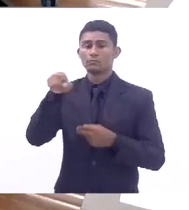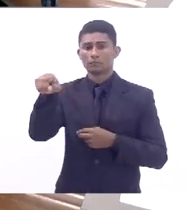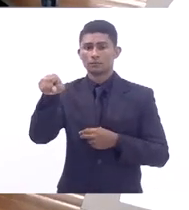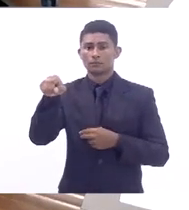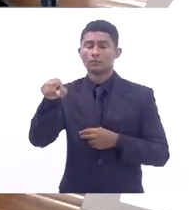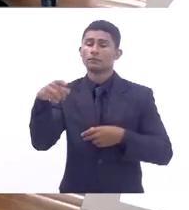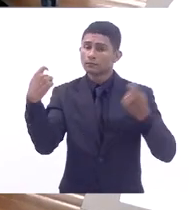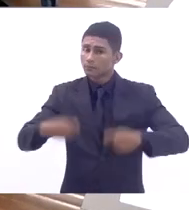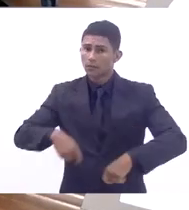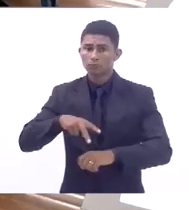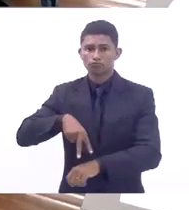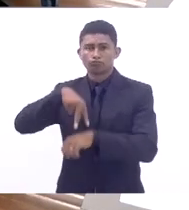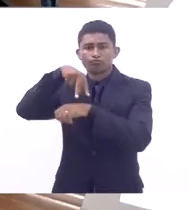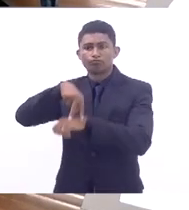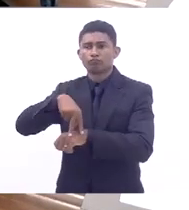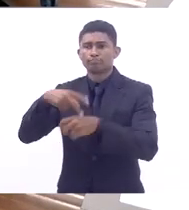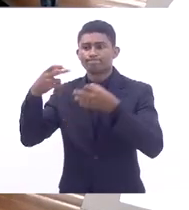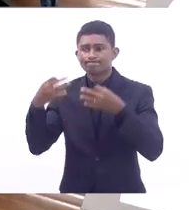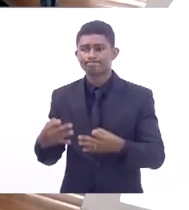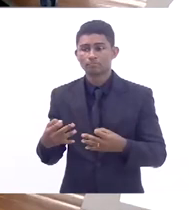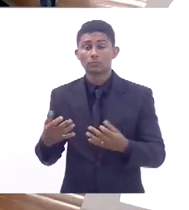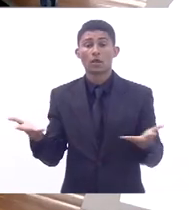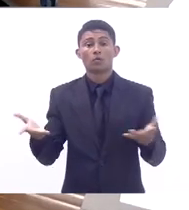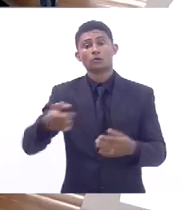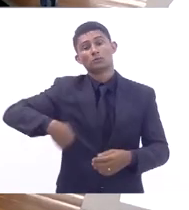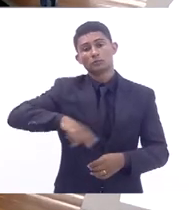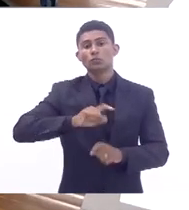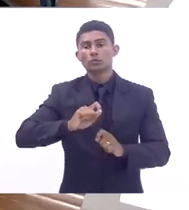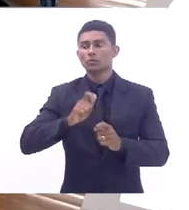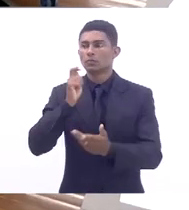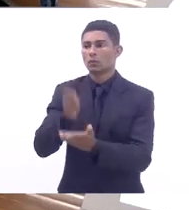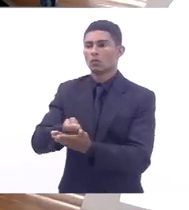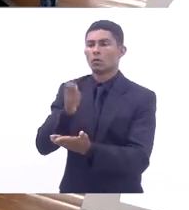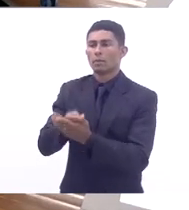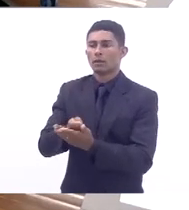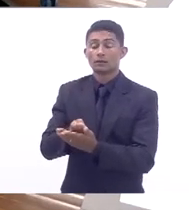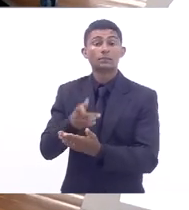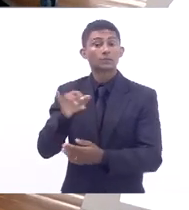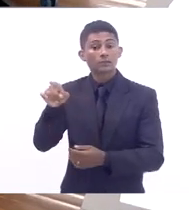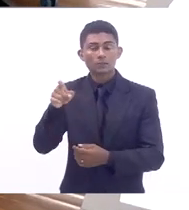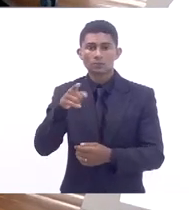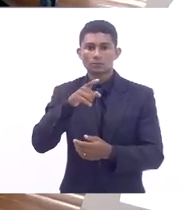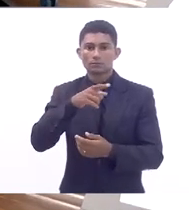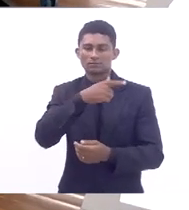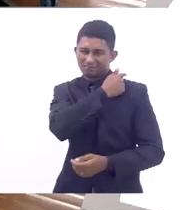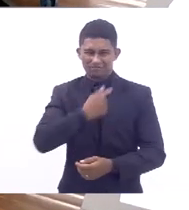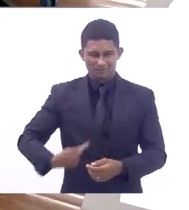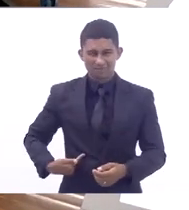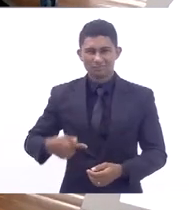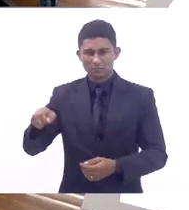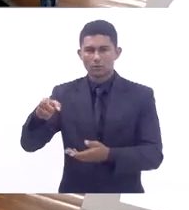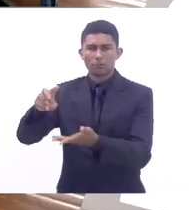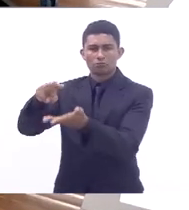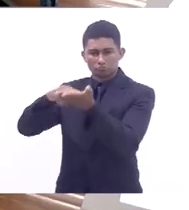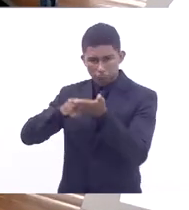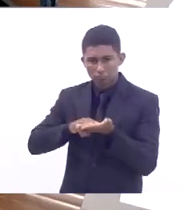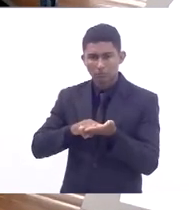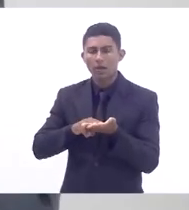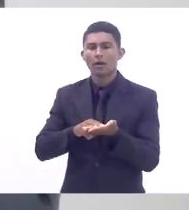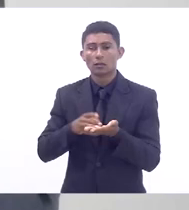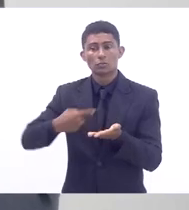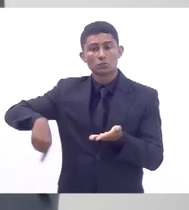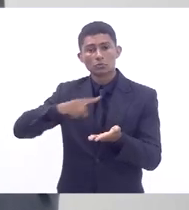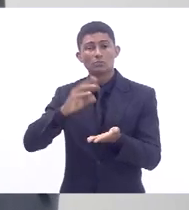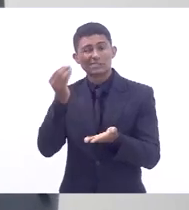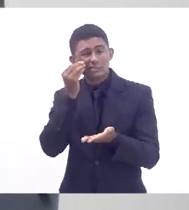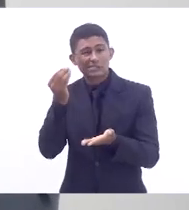tem que se posicionar o que a gente pode fazer nesse sentido de cobrar mas se o governo mandar para cá a gente vai tentar fazer o que seja